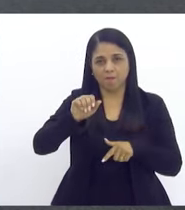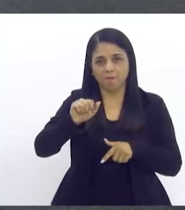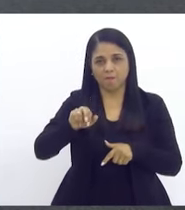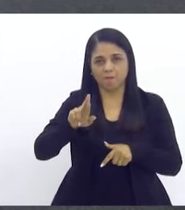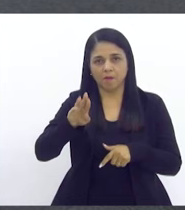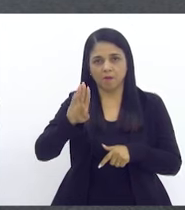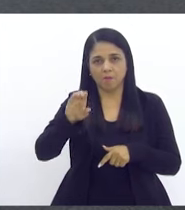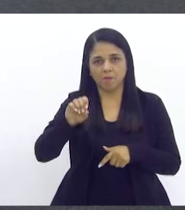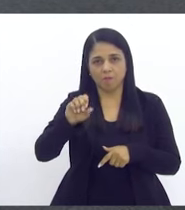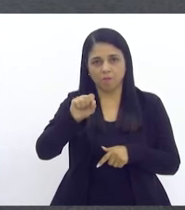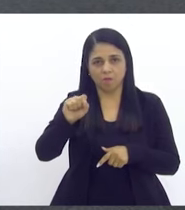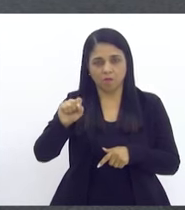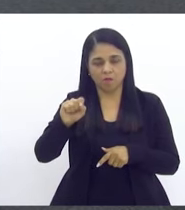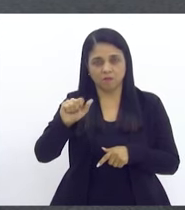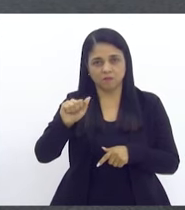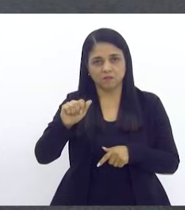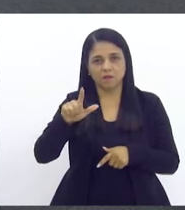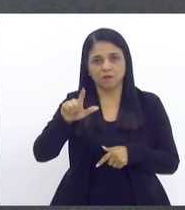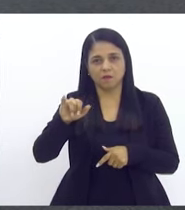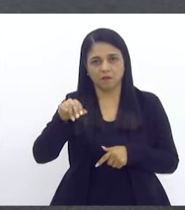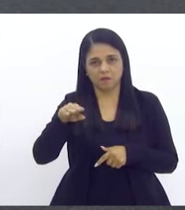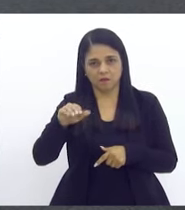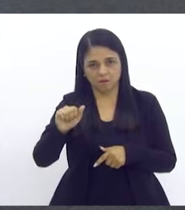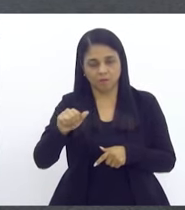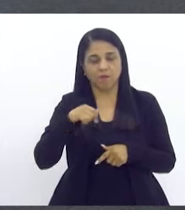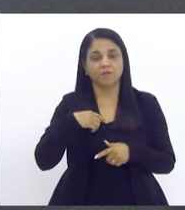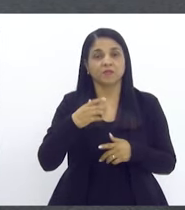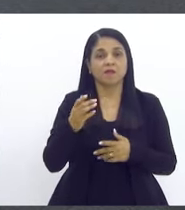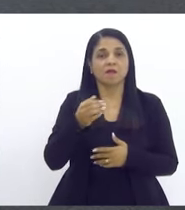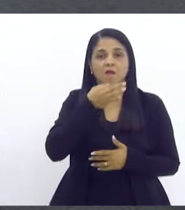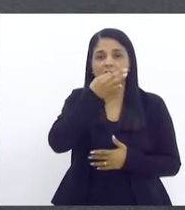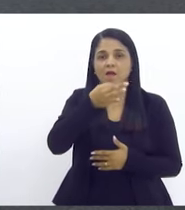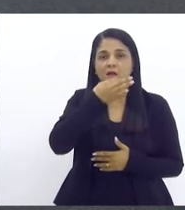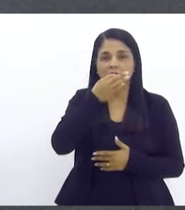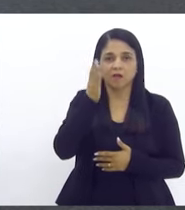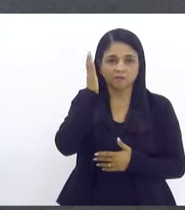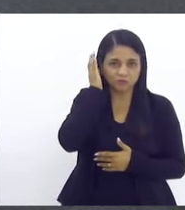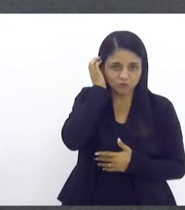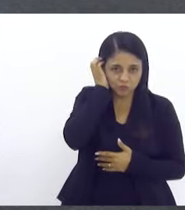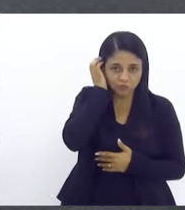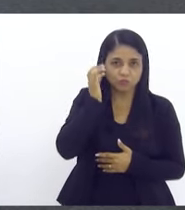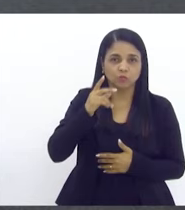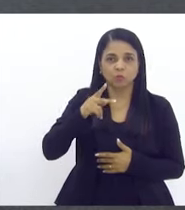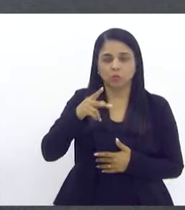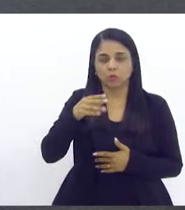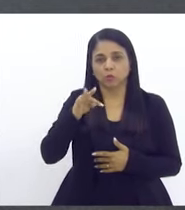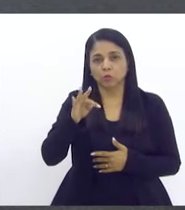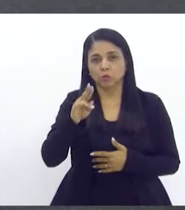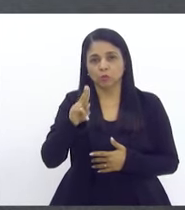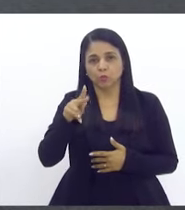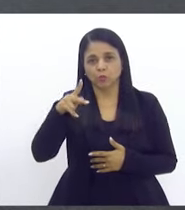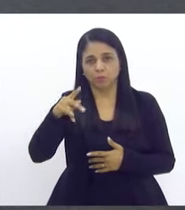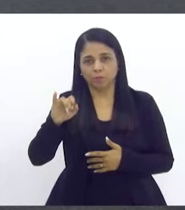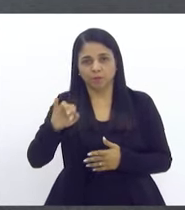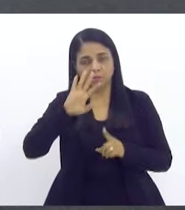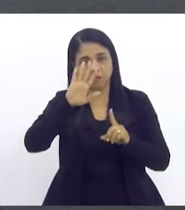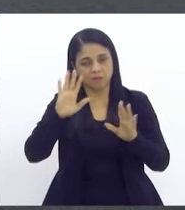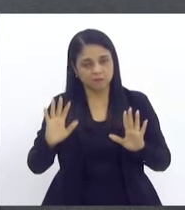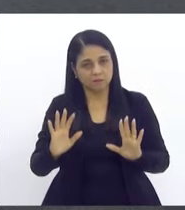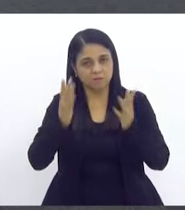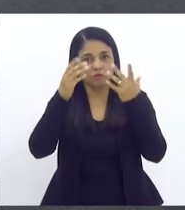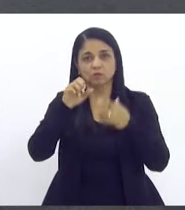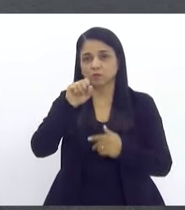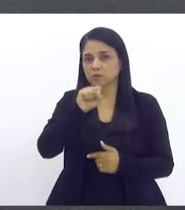Lima Sobrinho à Super Rádio Tupi pela celebração dos seus 88 anos. Tenho dito